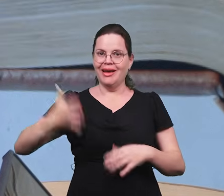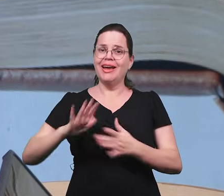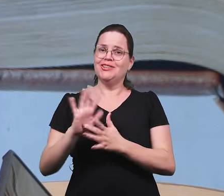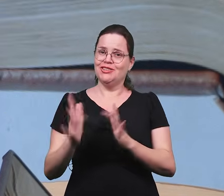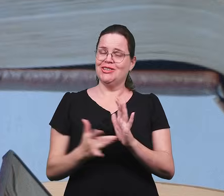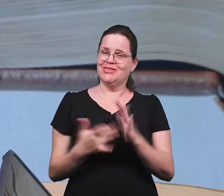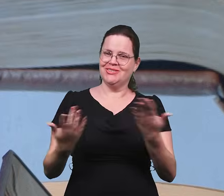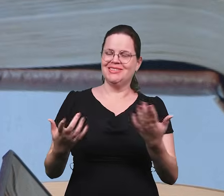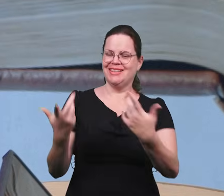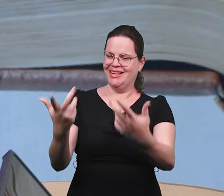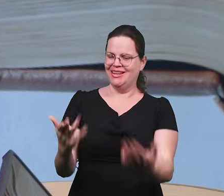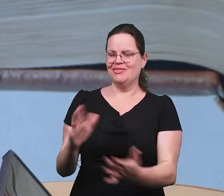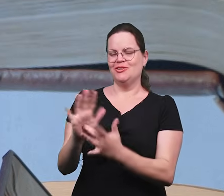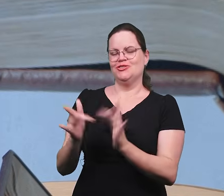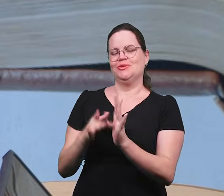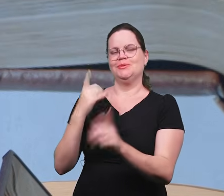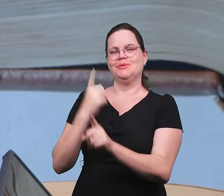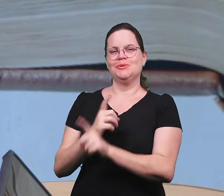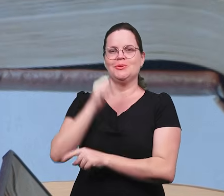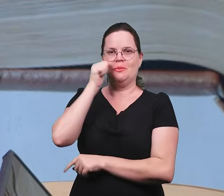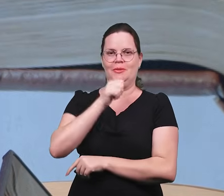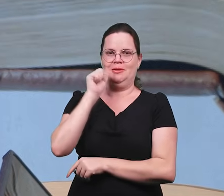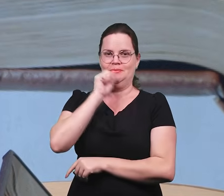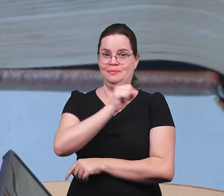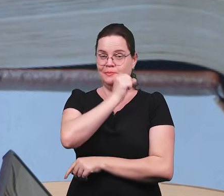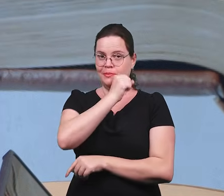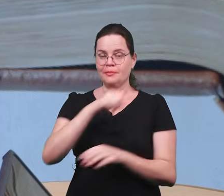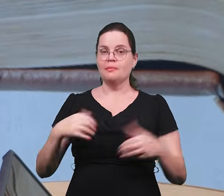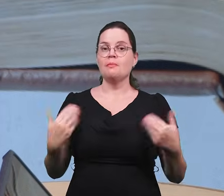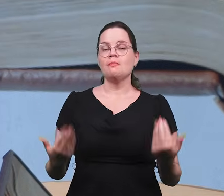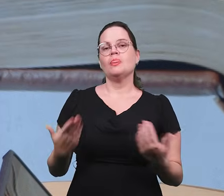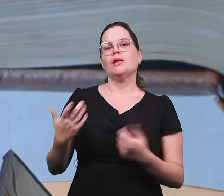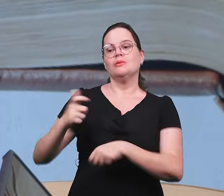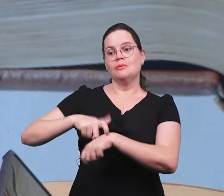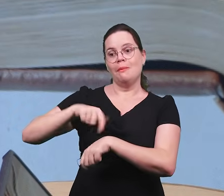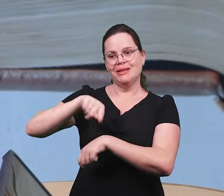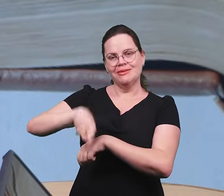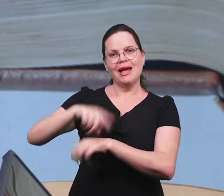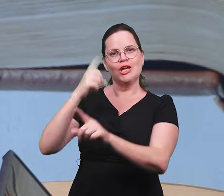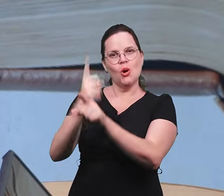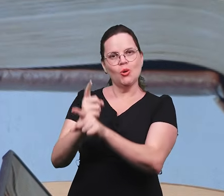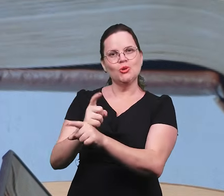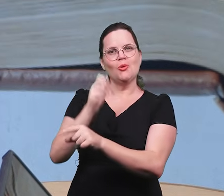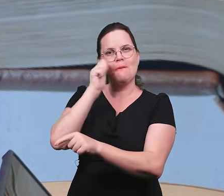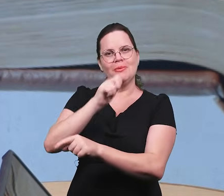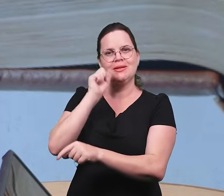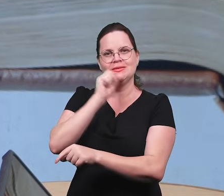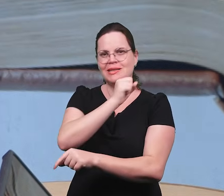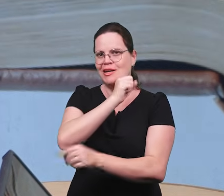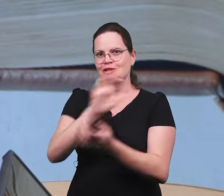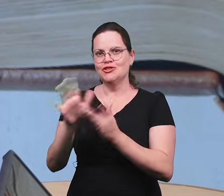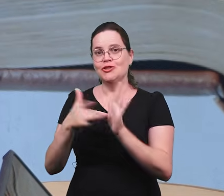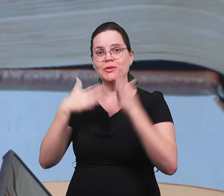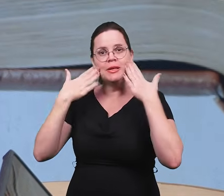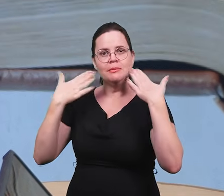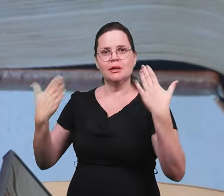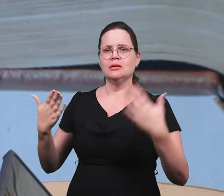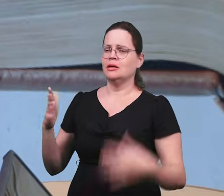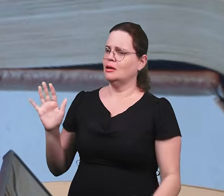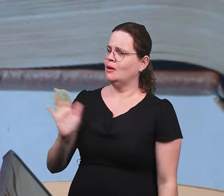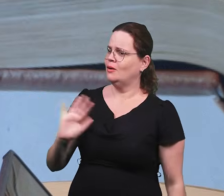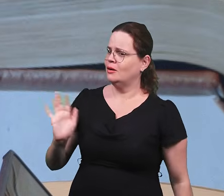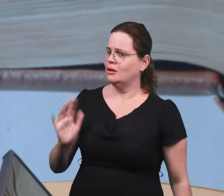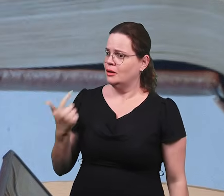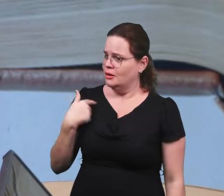ali encontrando com aquela mulher. Então, naquele momento, Jesus se revela a ela, dizendo